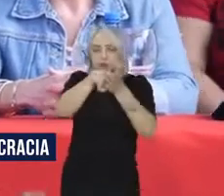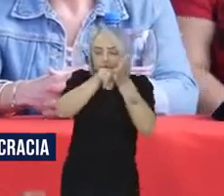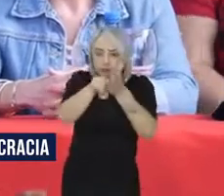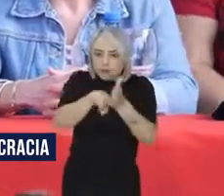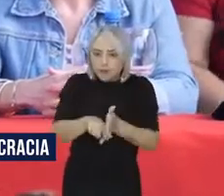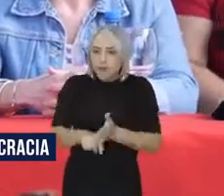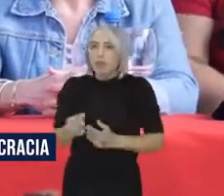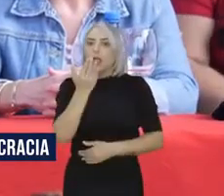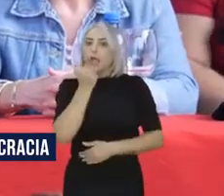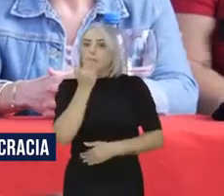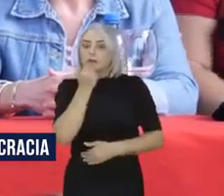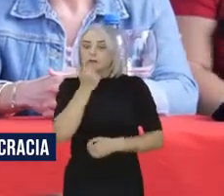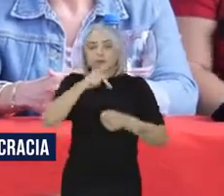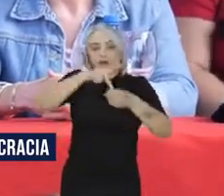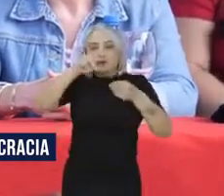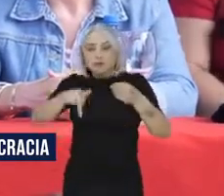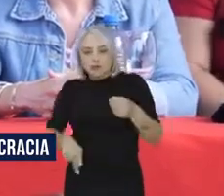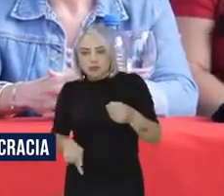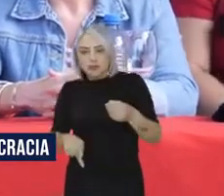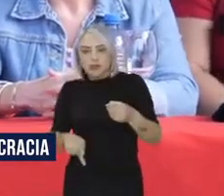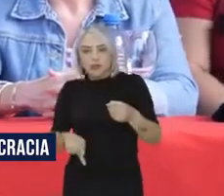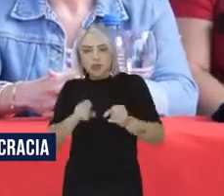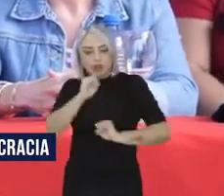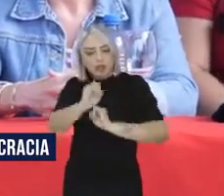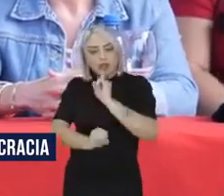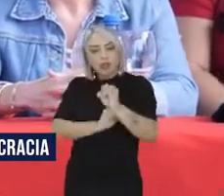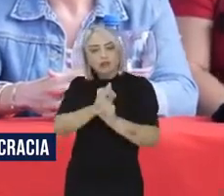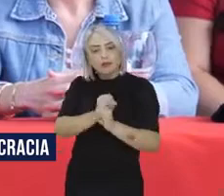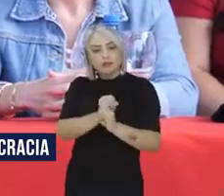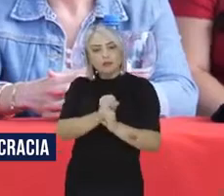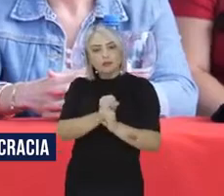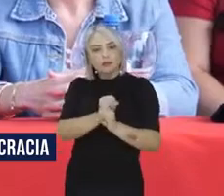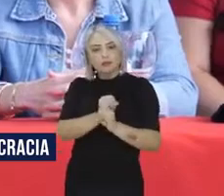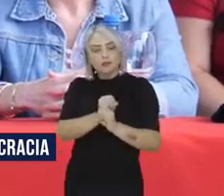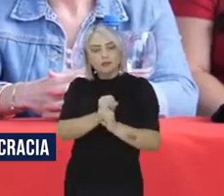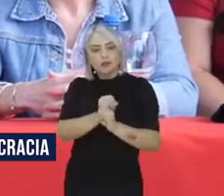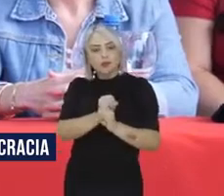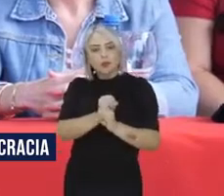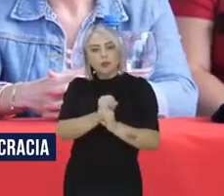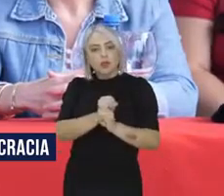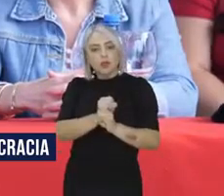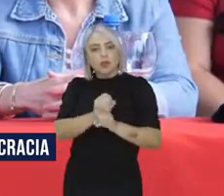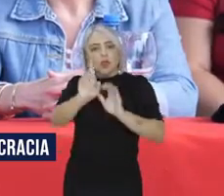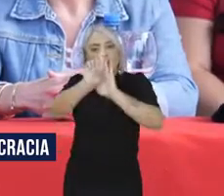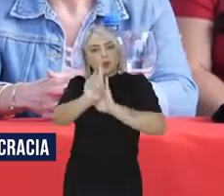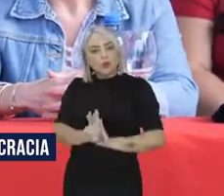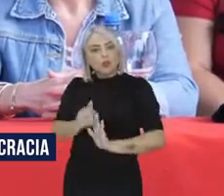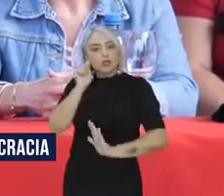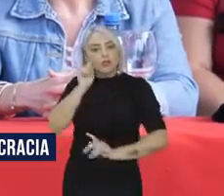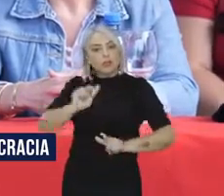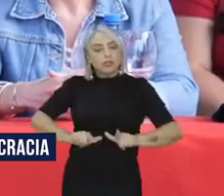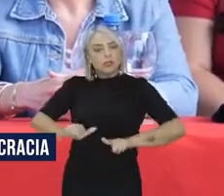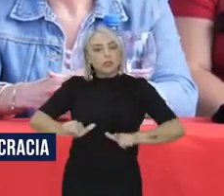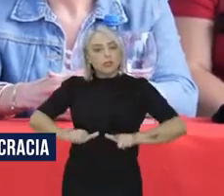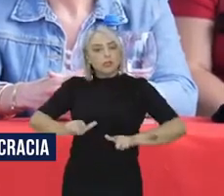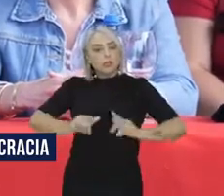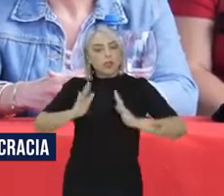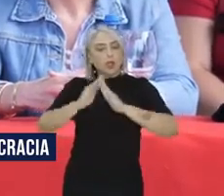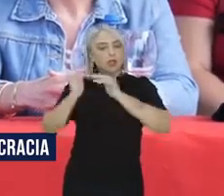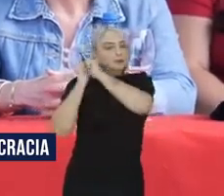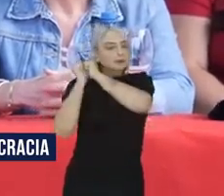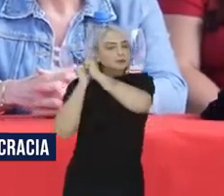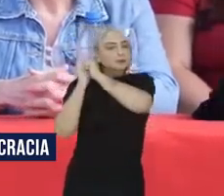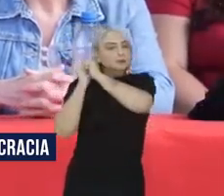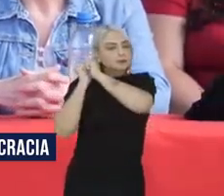quebrada, sobre a internet, sobre o direito da mulher trabalhadora do lar, diarista.